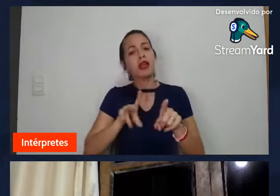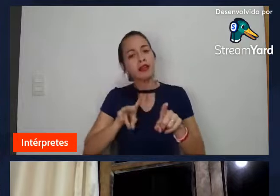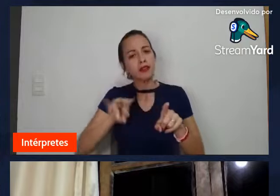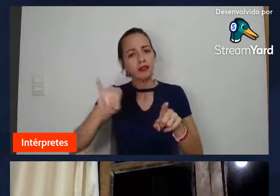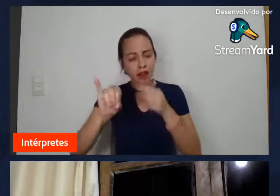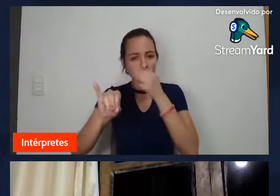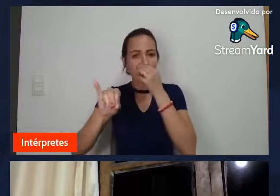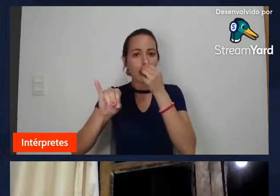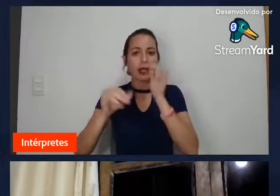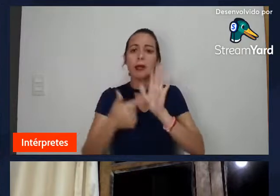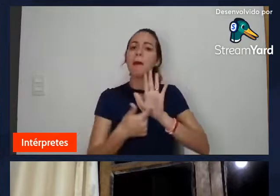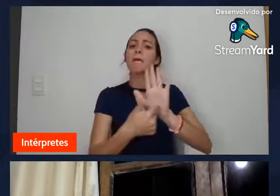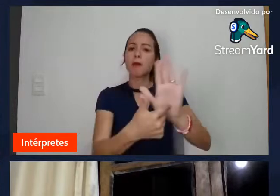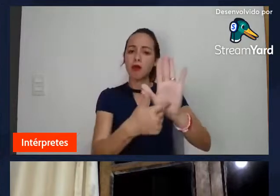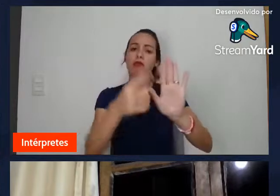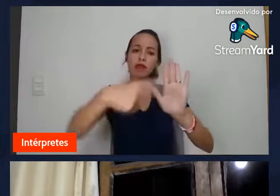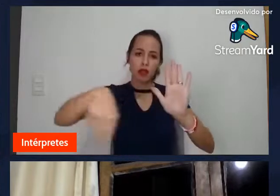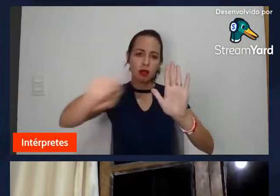ainda hoje na abertura,